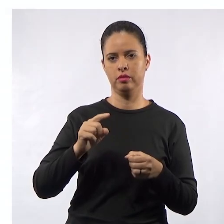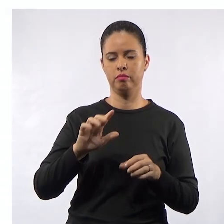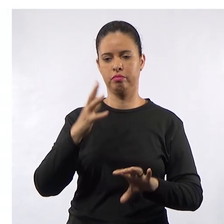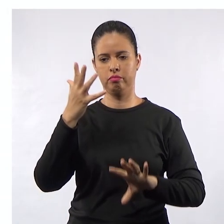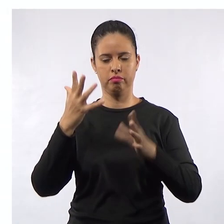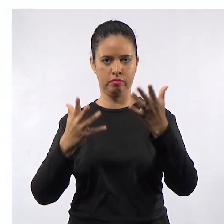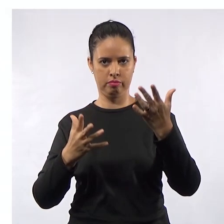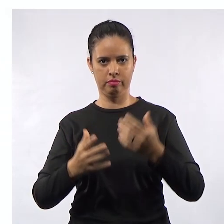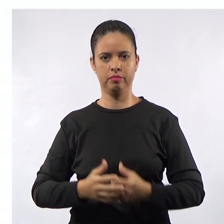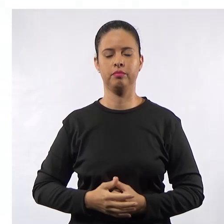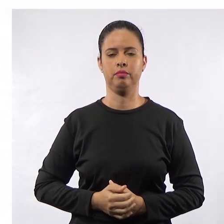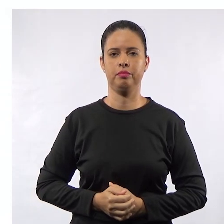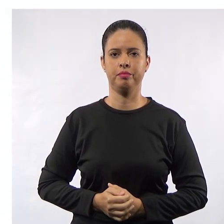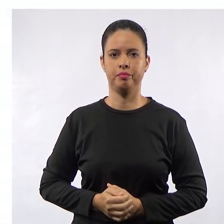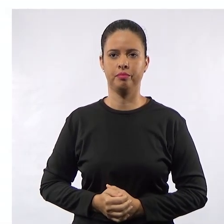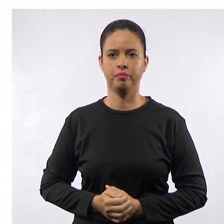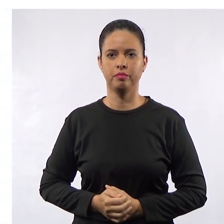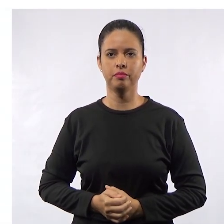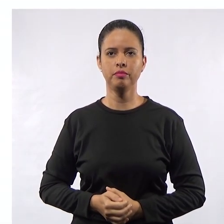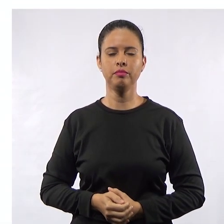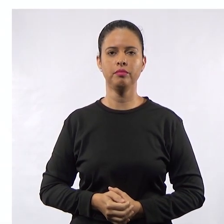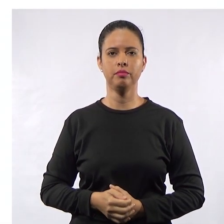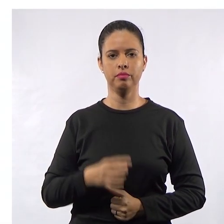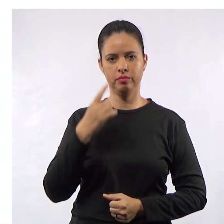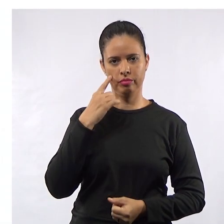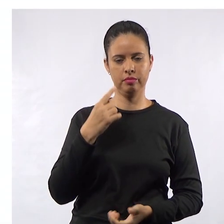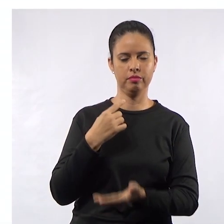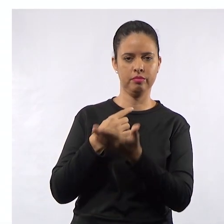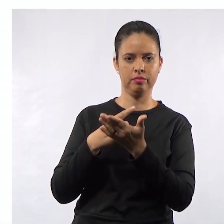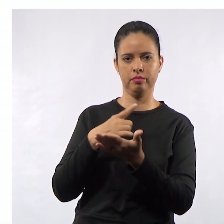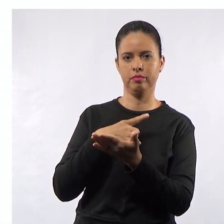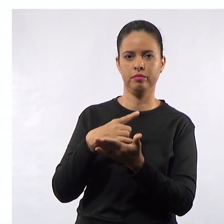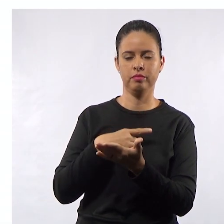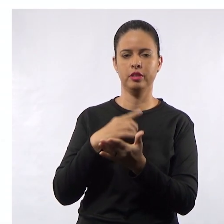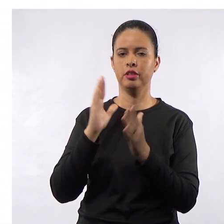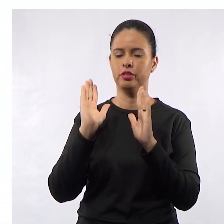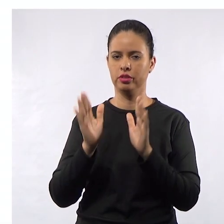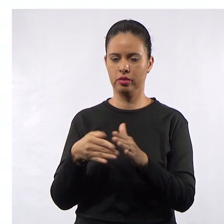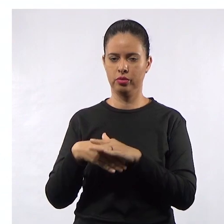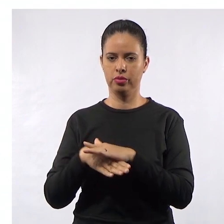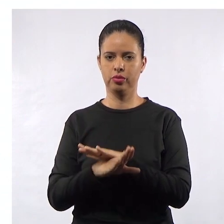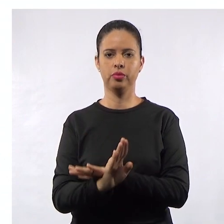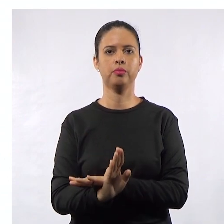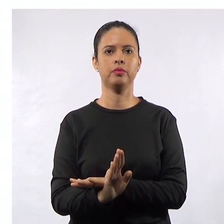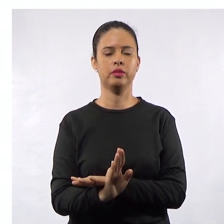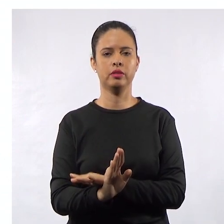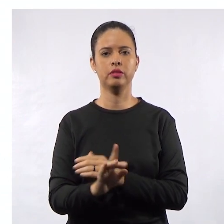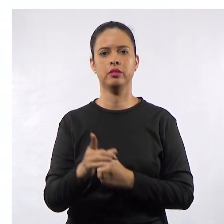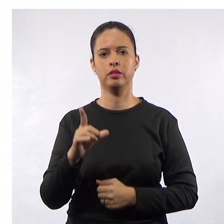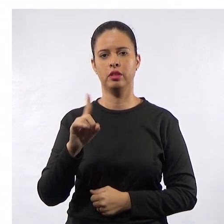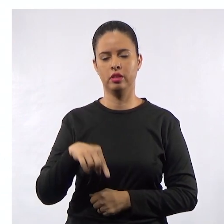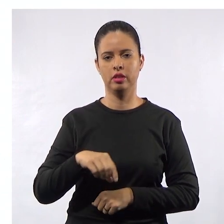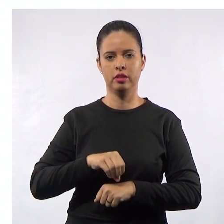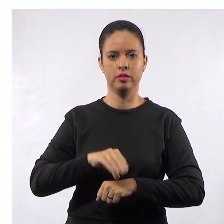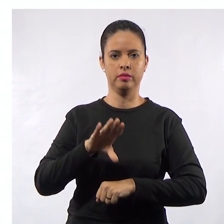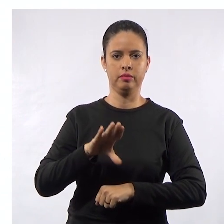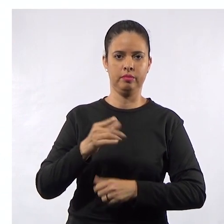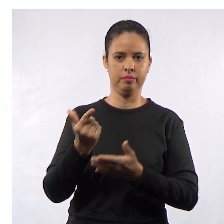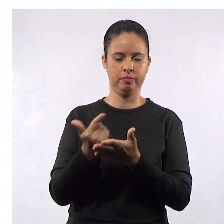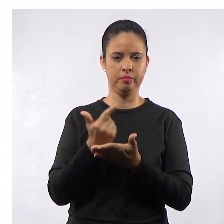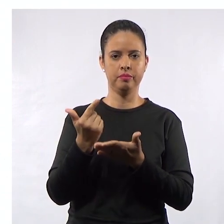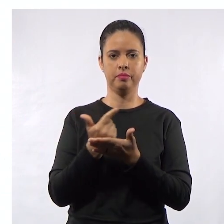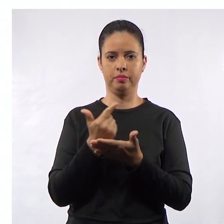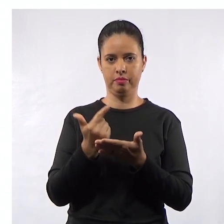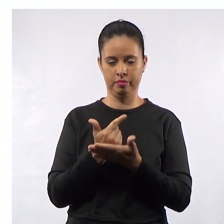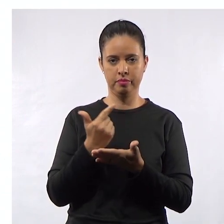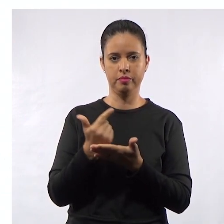tá? Vamos aqui para a nossa tela. Como de fato vocês já estão acostumados aqui, a nossa recomendação